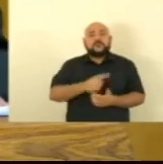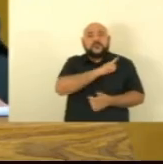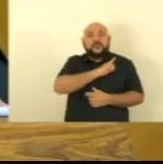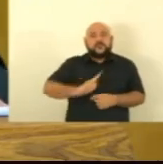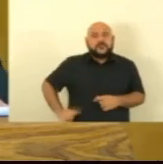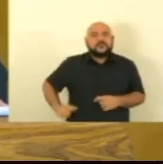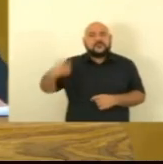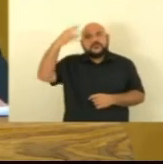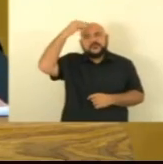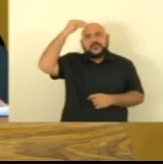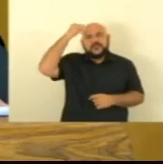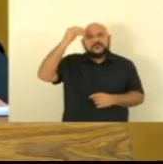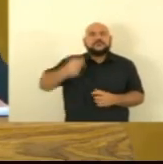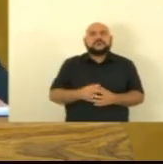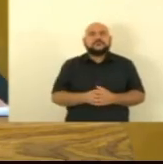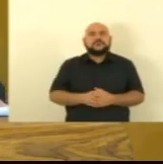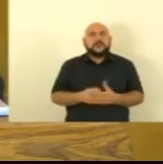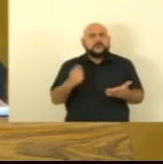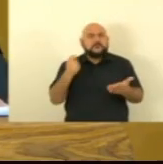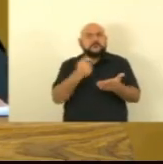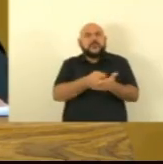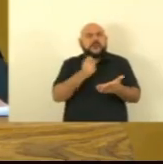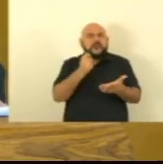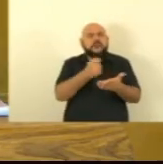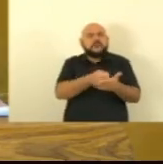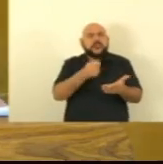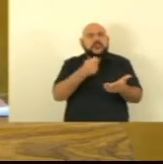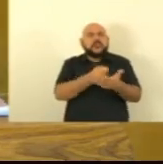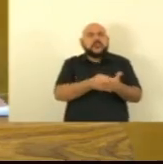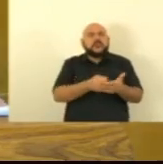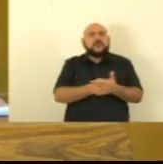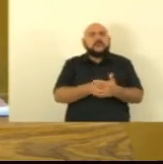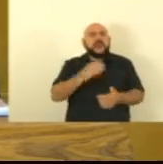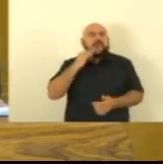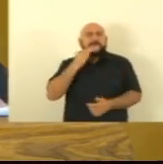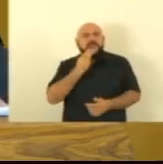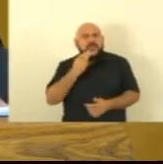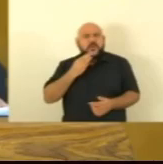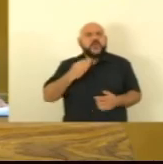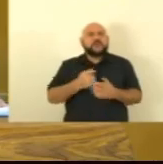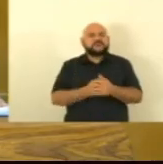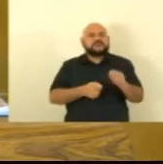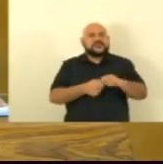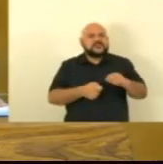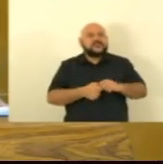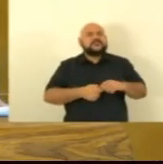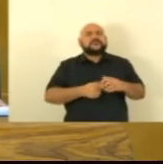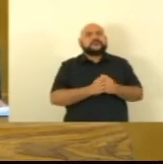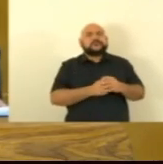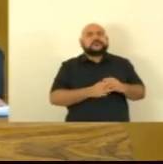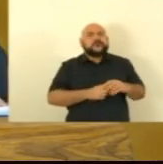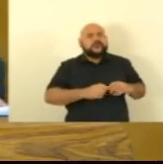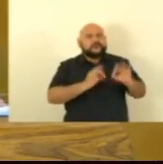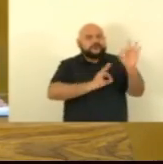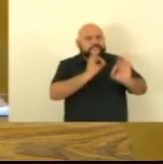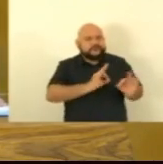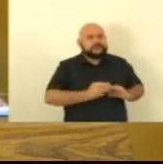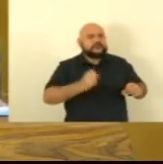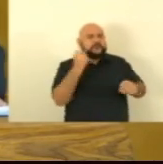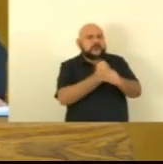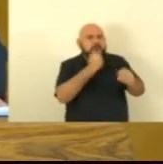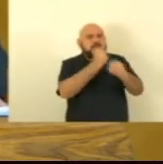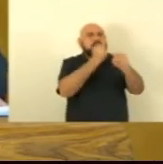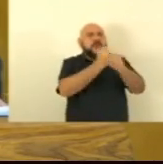Gasta-se milhões e milhões em pontes, em viadutos, em